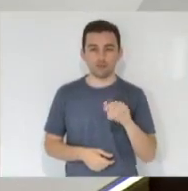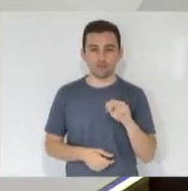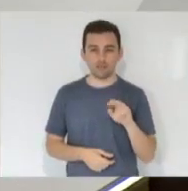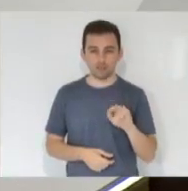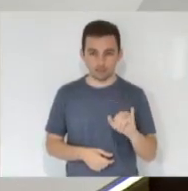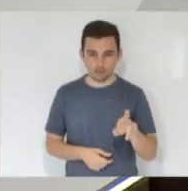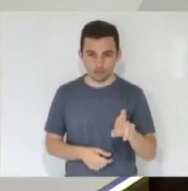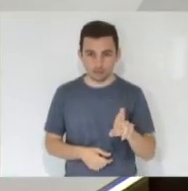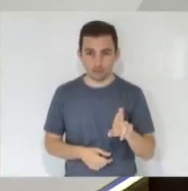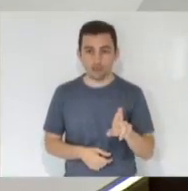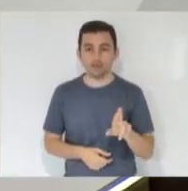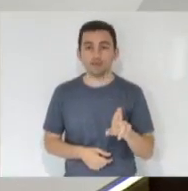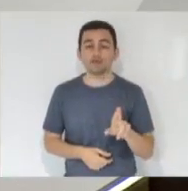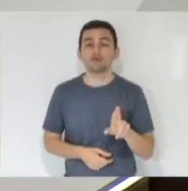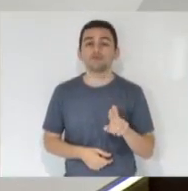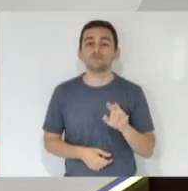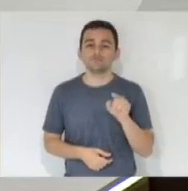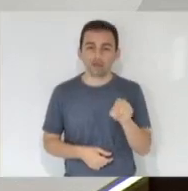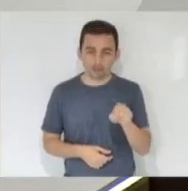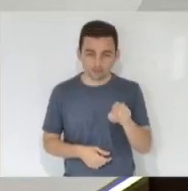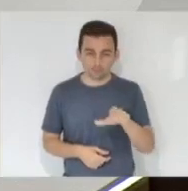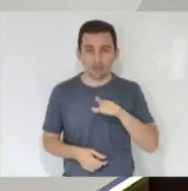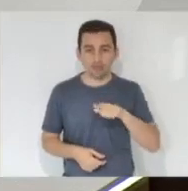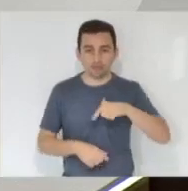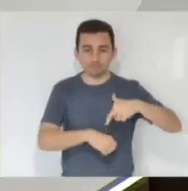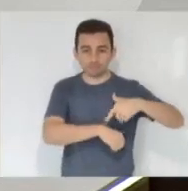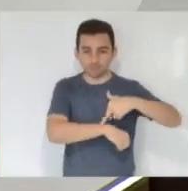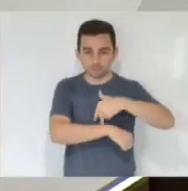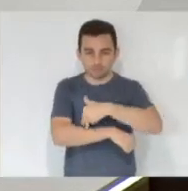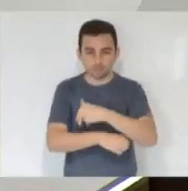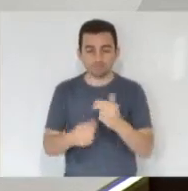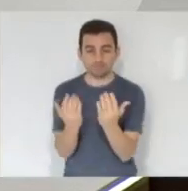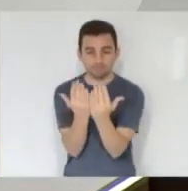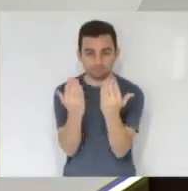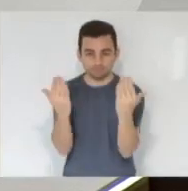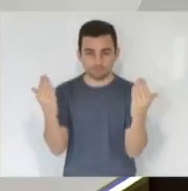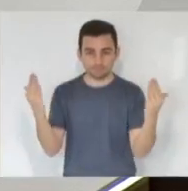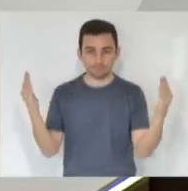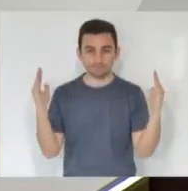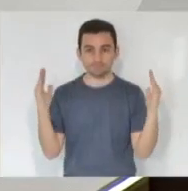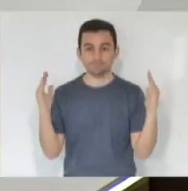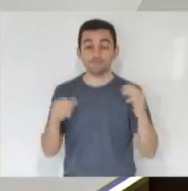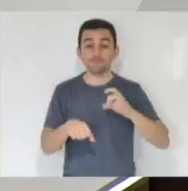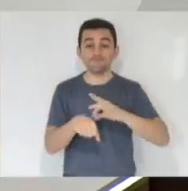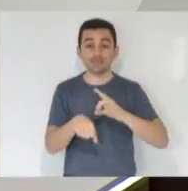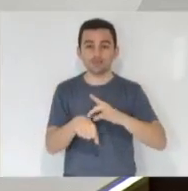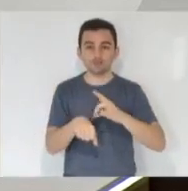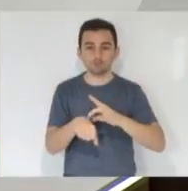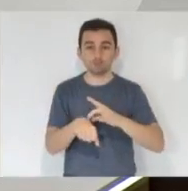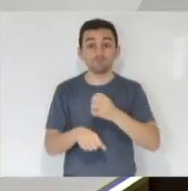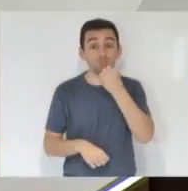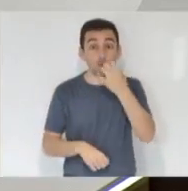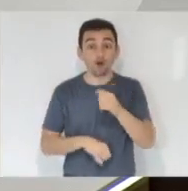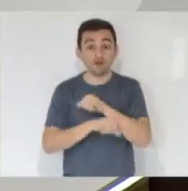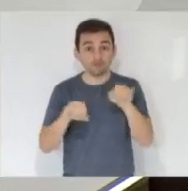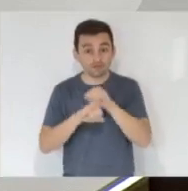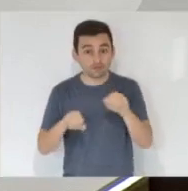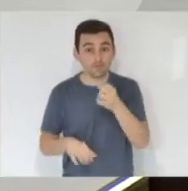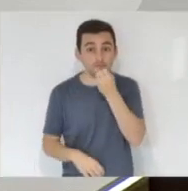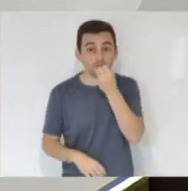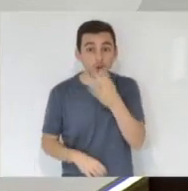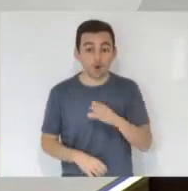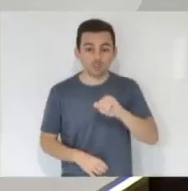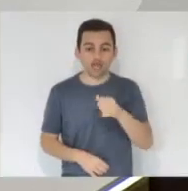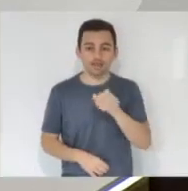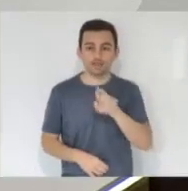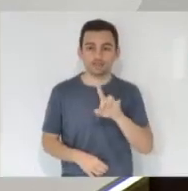de vidro lá no Rio do Rastro, que é uma boa notícia para a região de Bom Jardim da Serra, Lauro